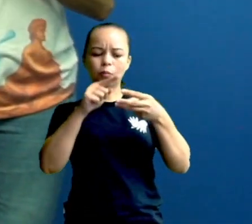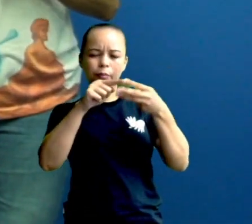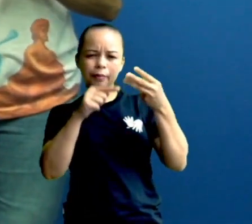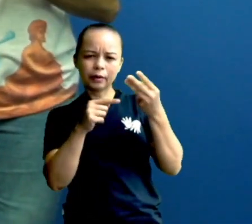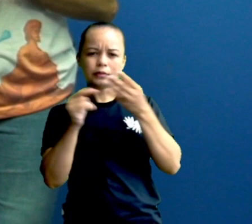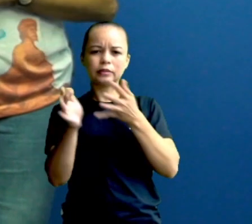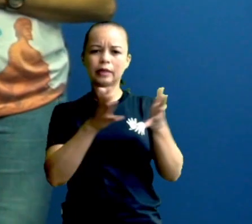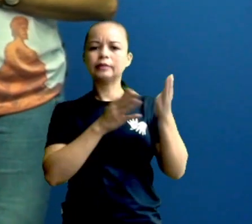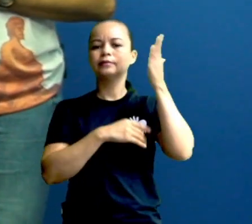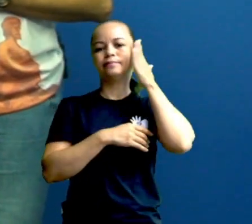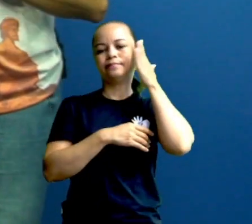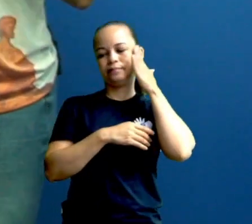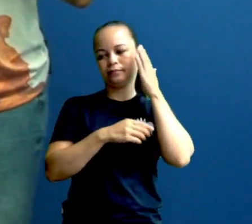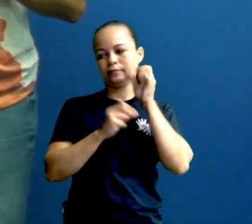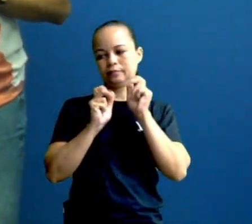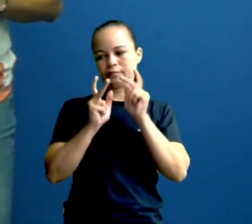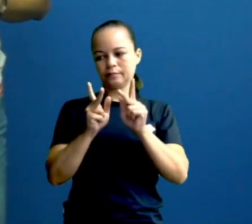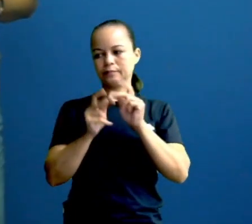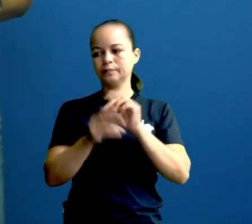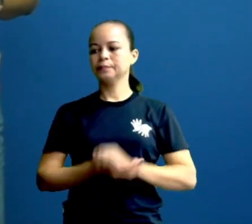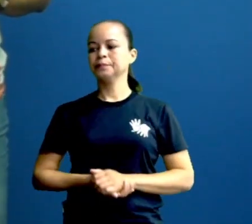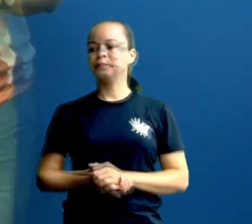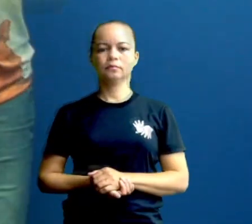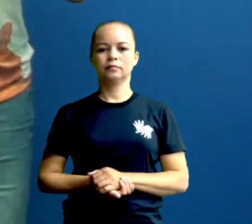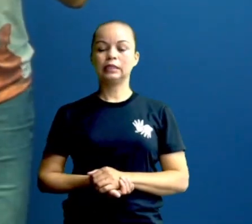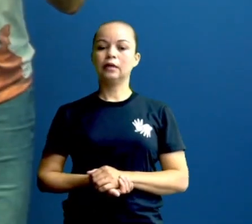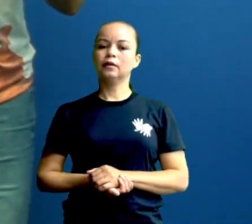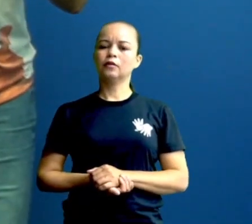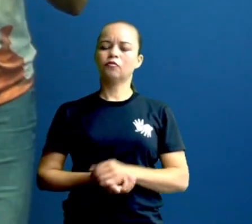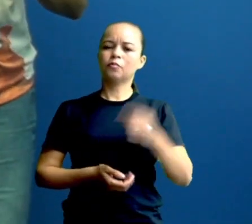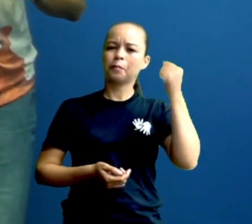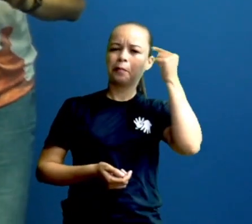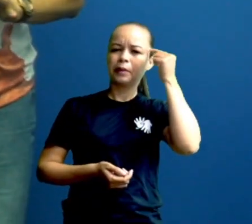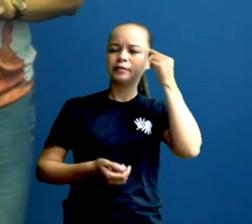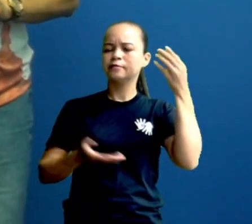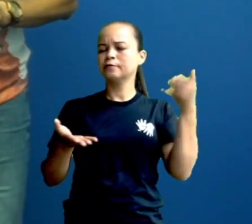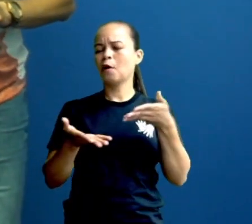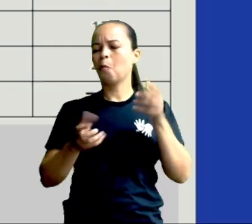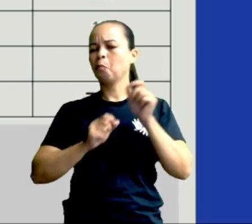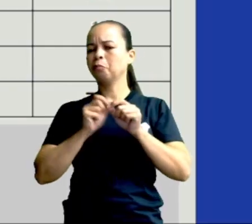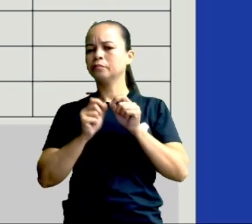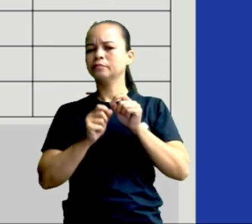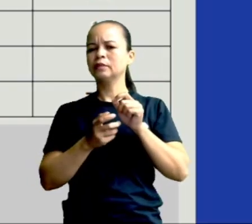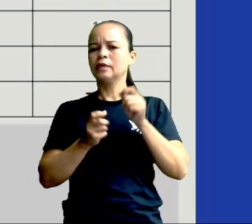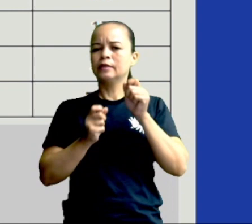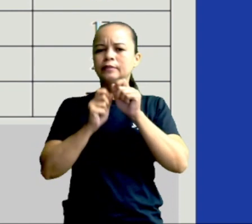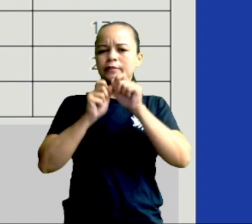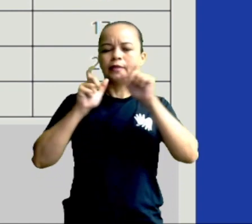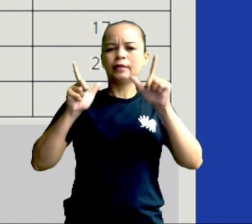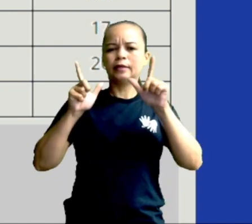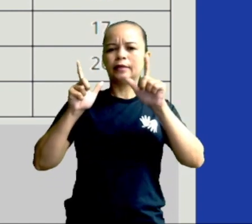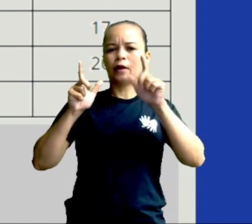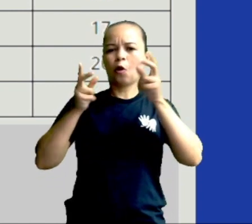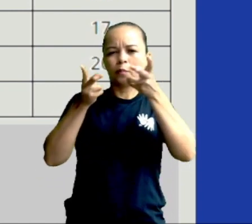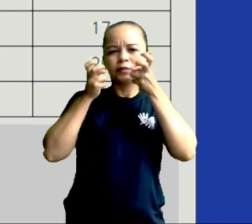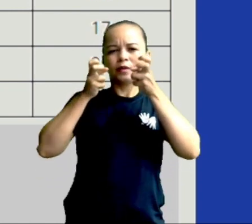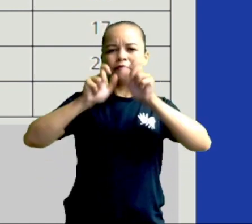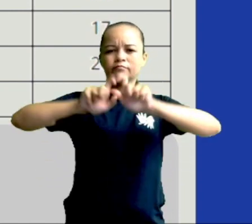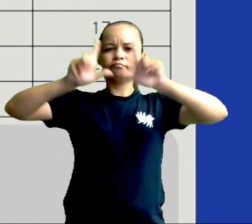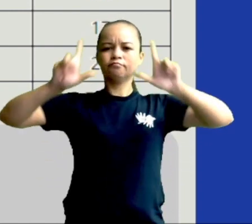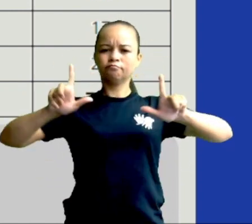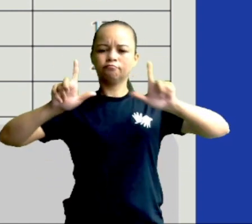ser compreendida, ok? Então vamos lá. Vamos pensar um pouco. Se liga na telinha que a gente vai